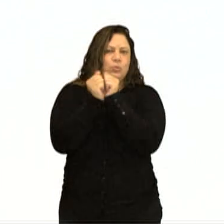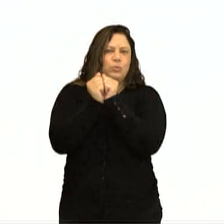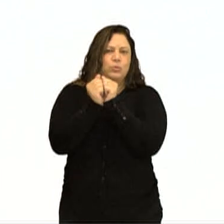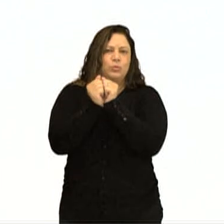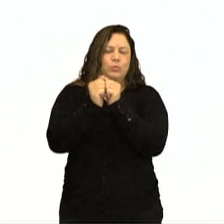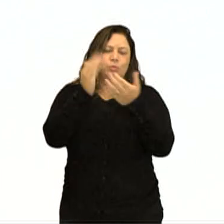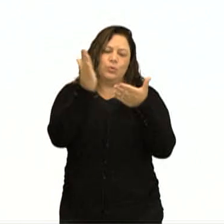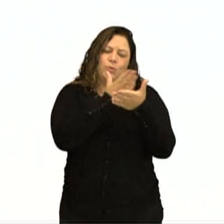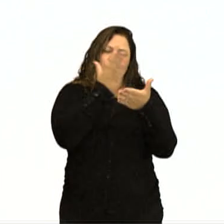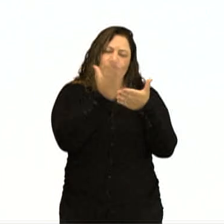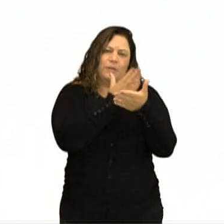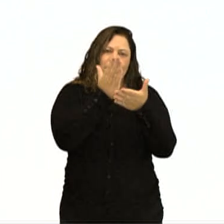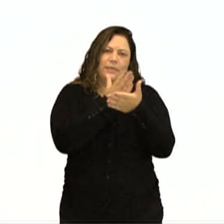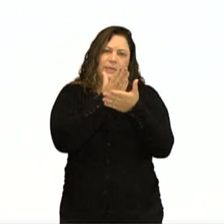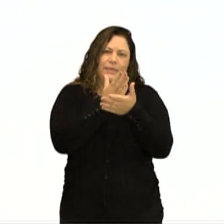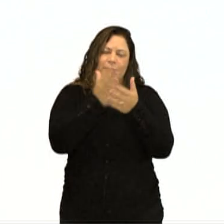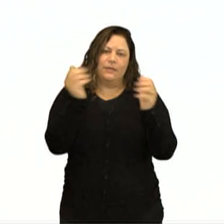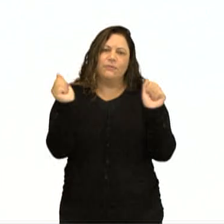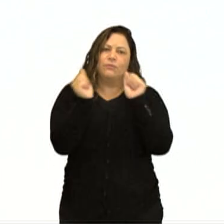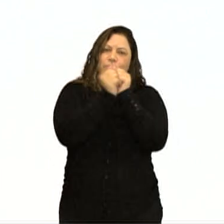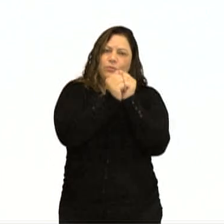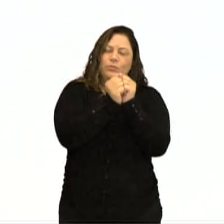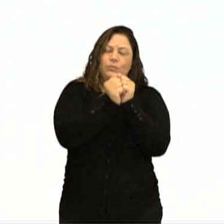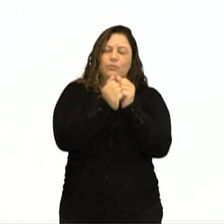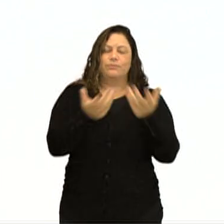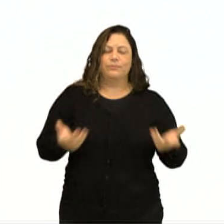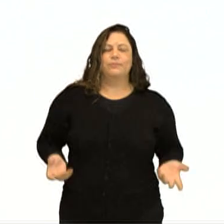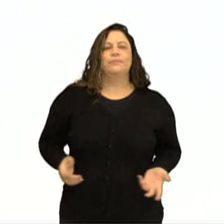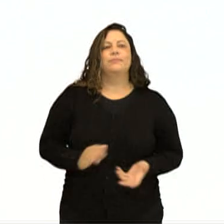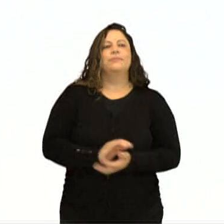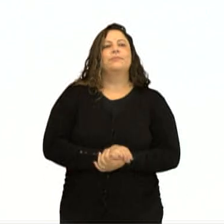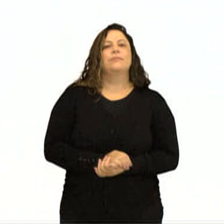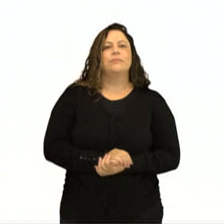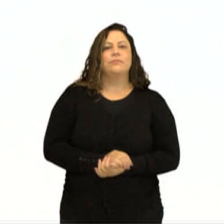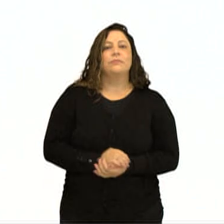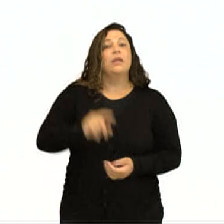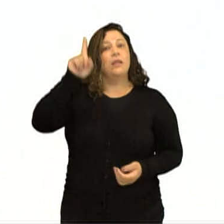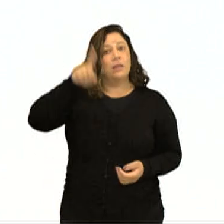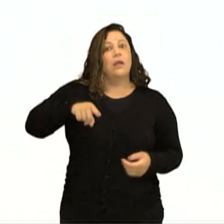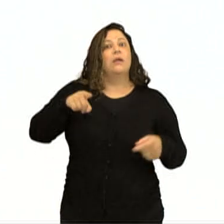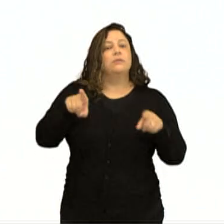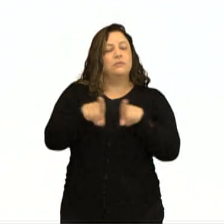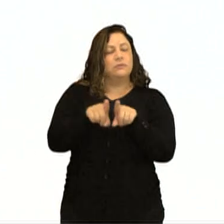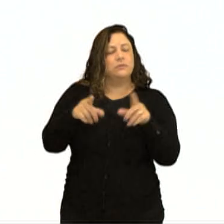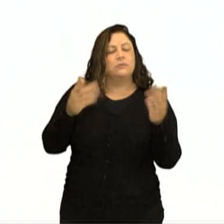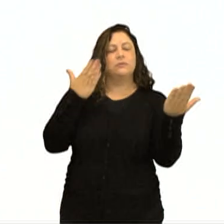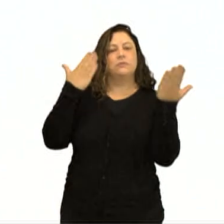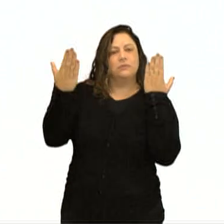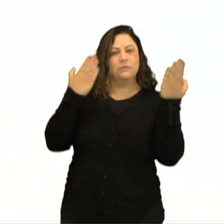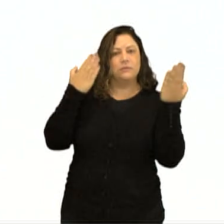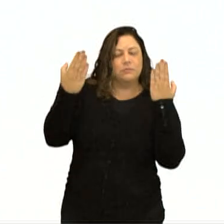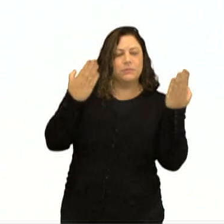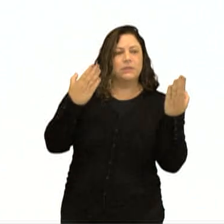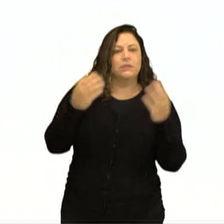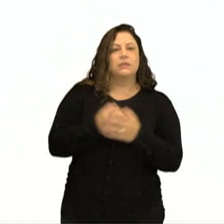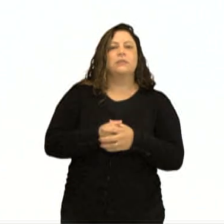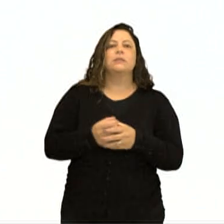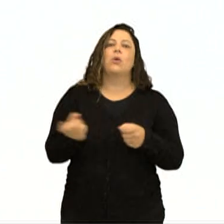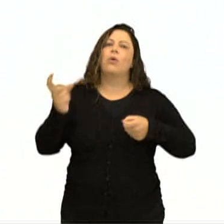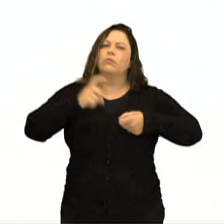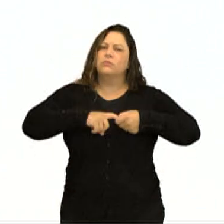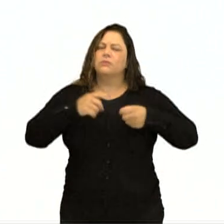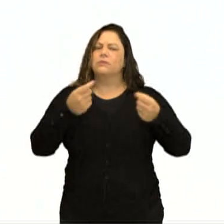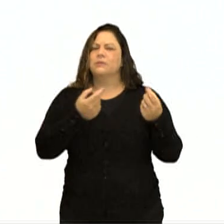páginas de um livro, páginas lado a lado. E aqui sim nós temos uma comparação, uma associação com